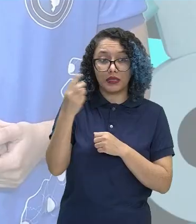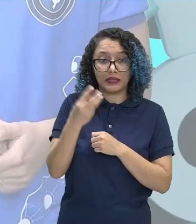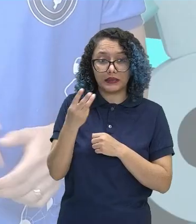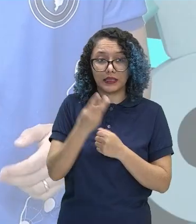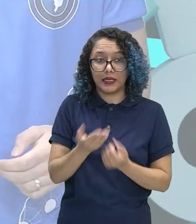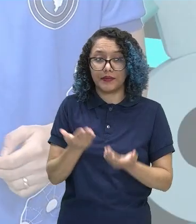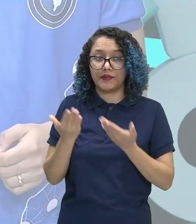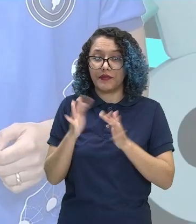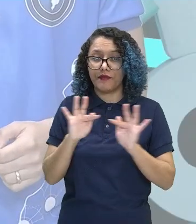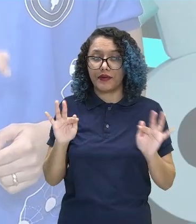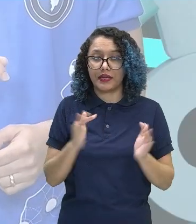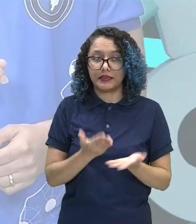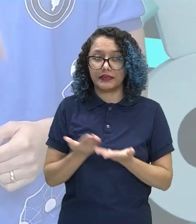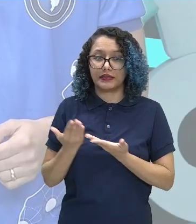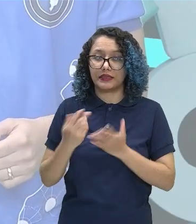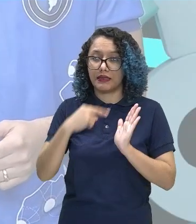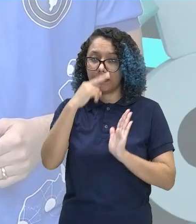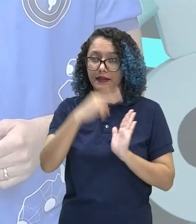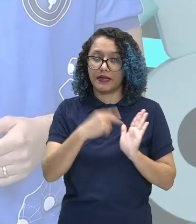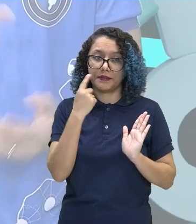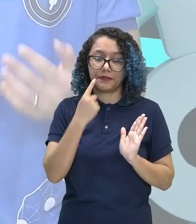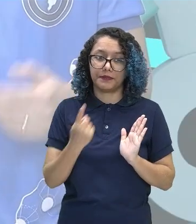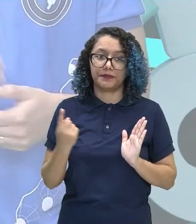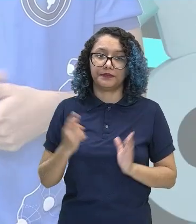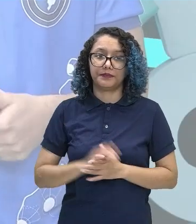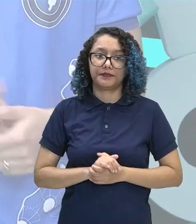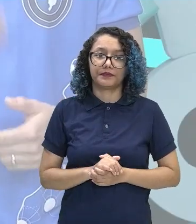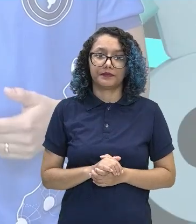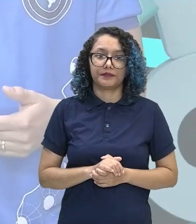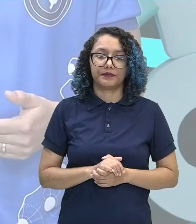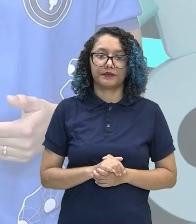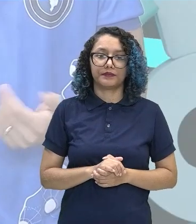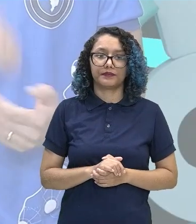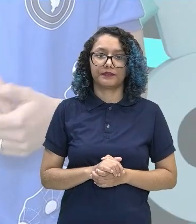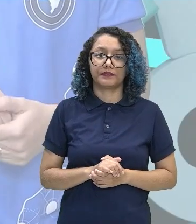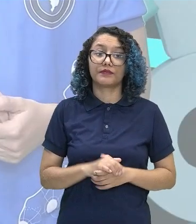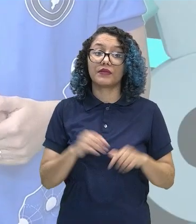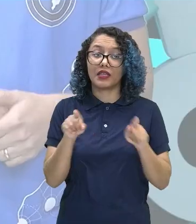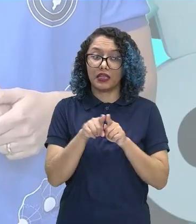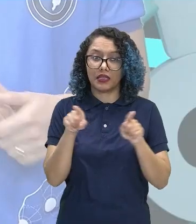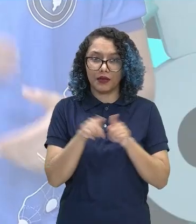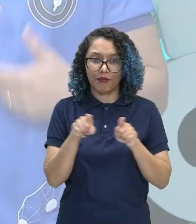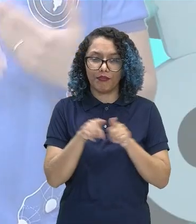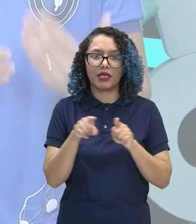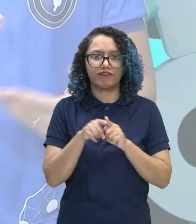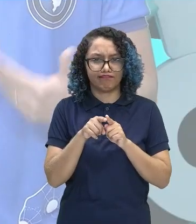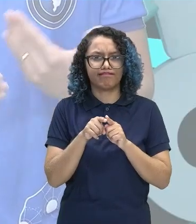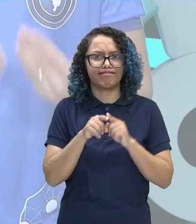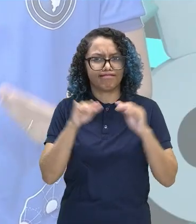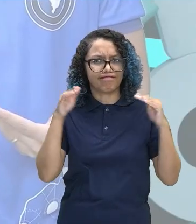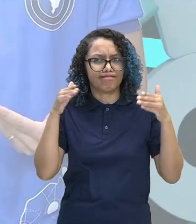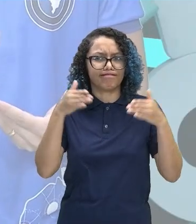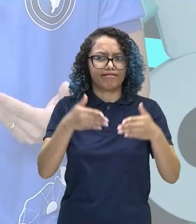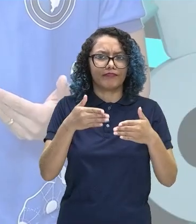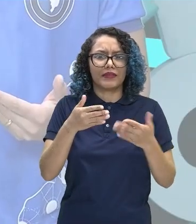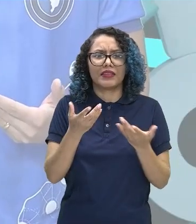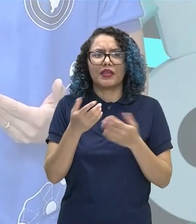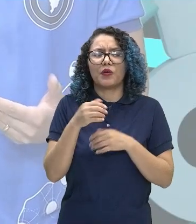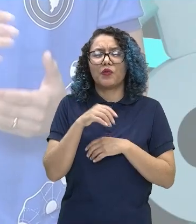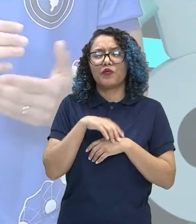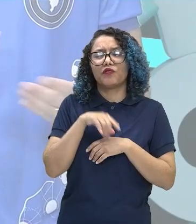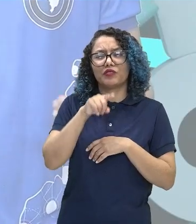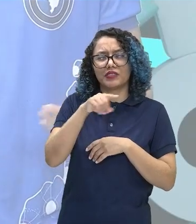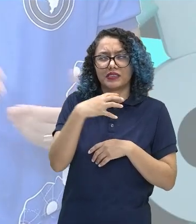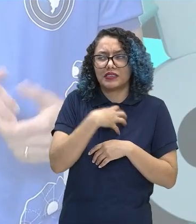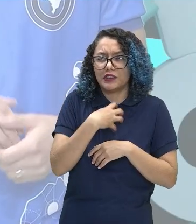aqui, ó. How would you feel if? E aqui eu estou sendo mais enfático, né? Então, como você se sentiria